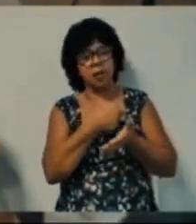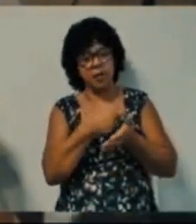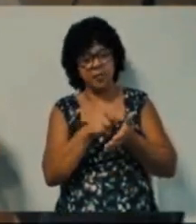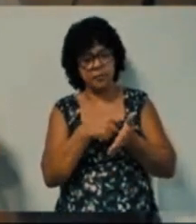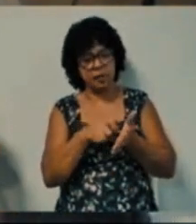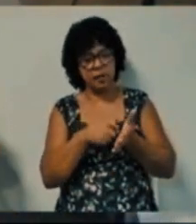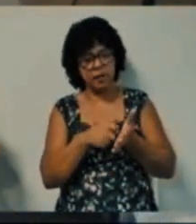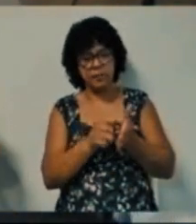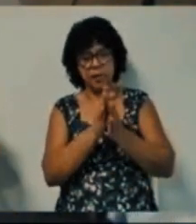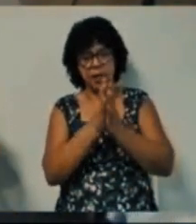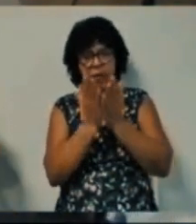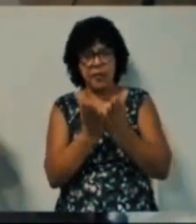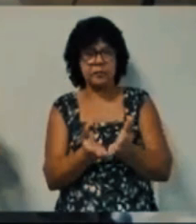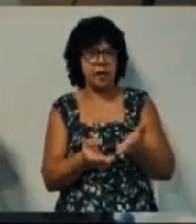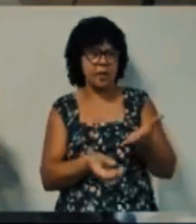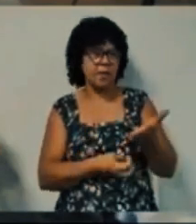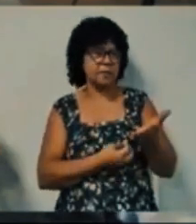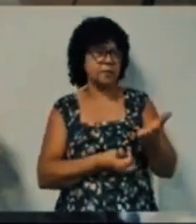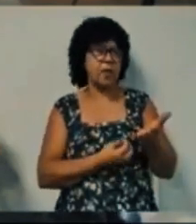vida.